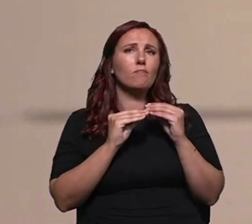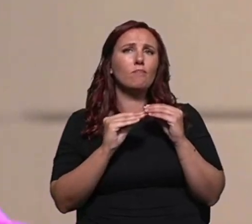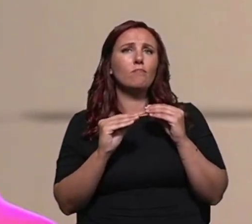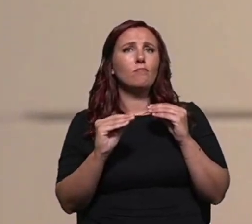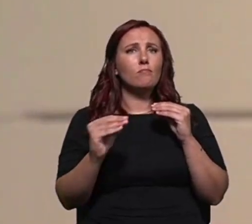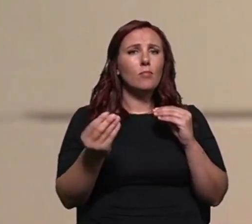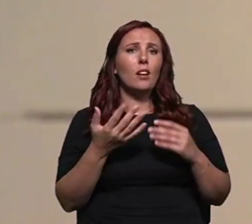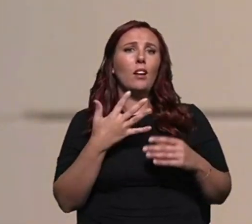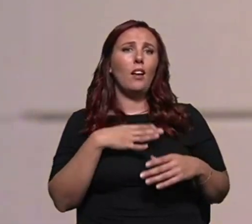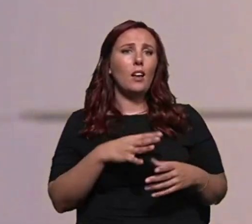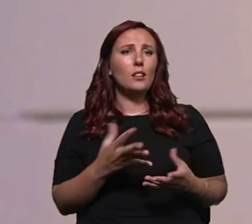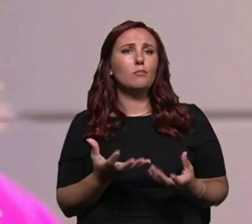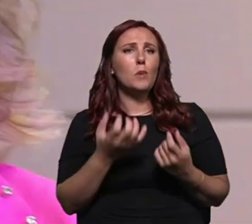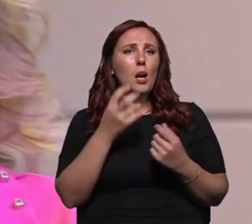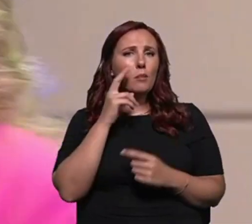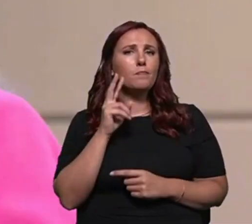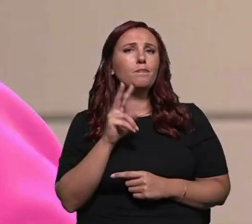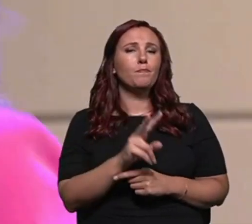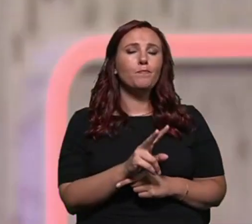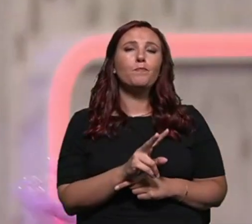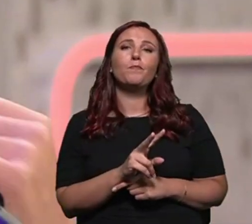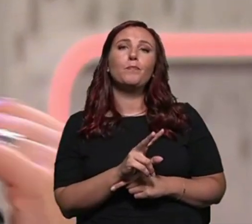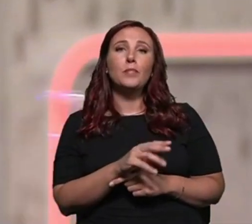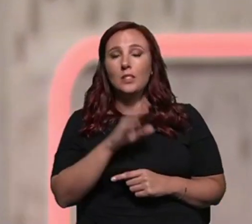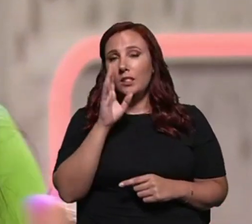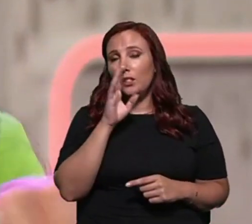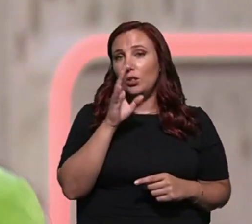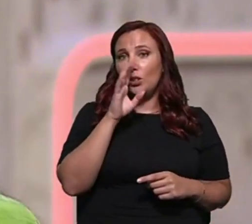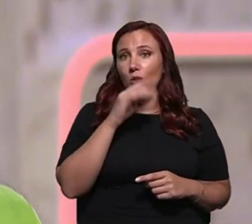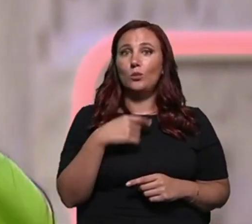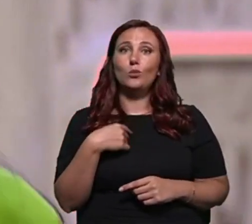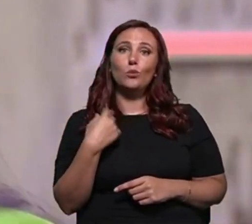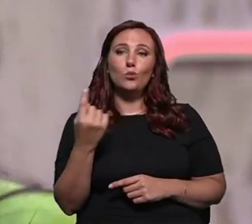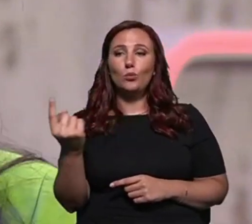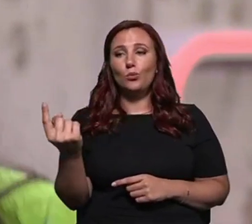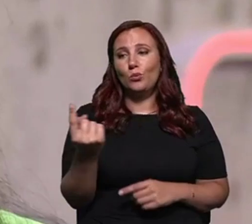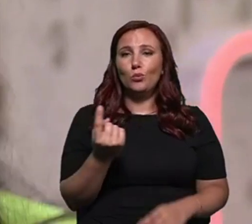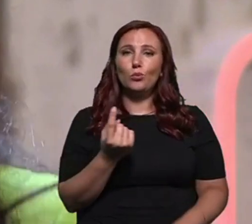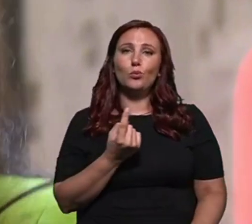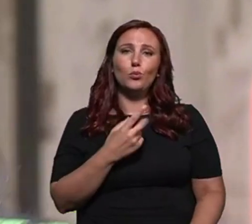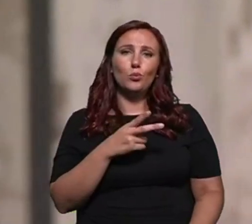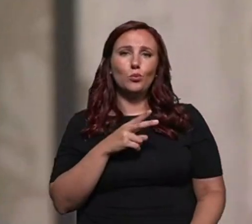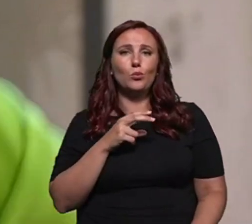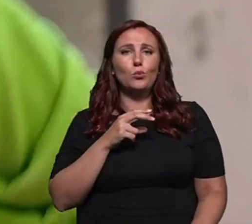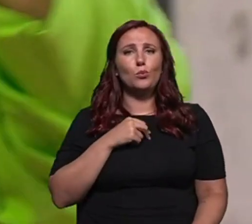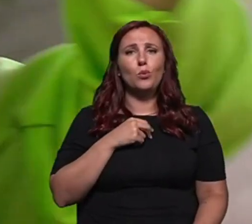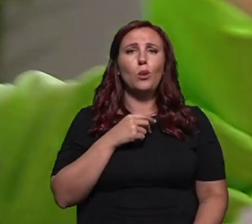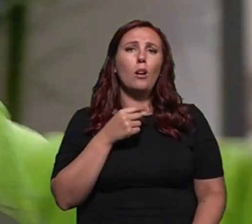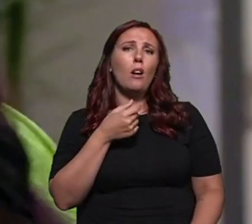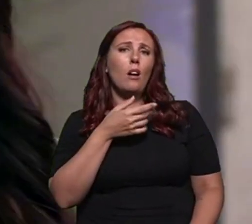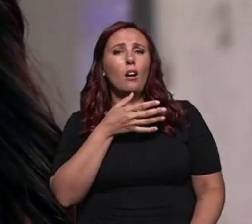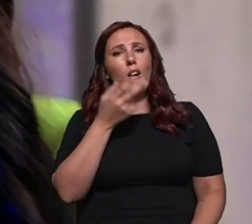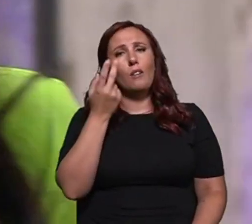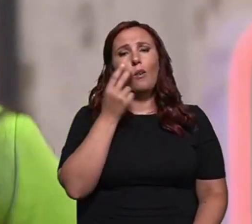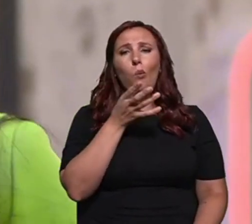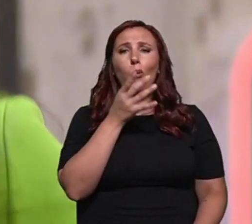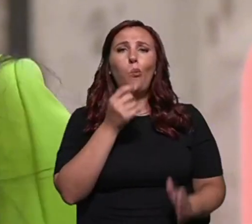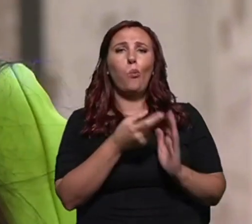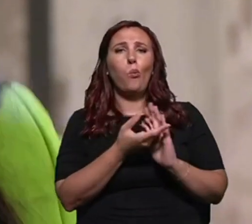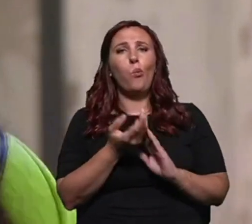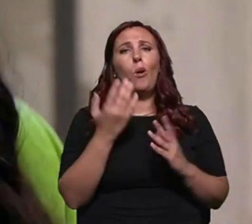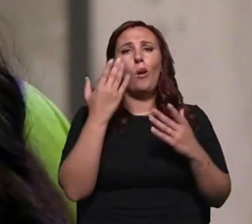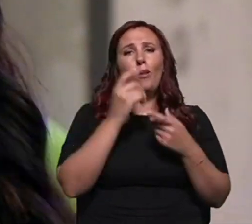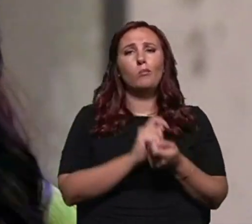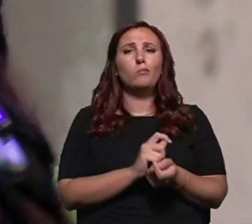deseja te encontrar mas quando tu vens ter comigo a vida tem logo outra cor a noite